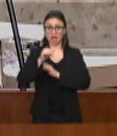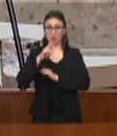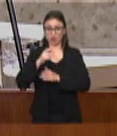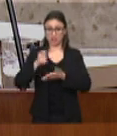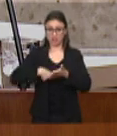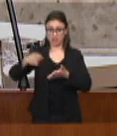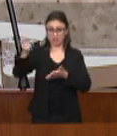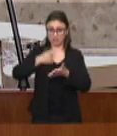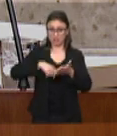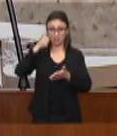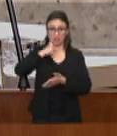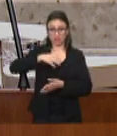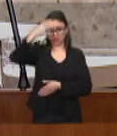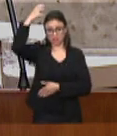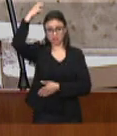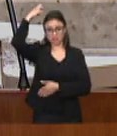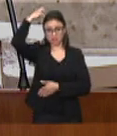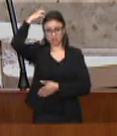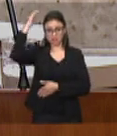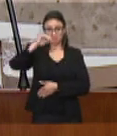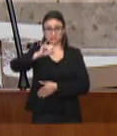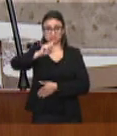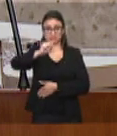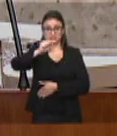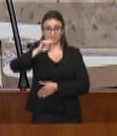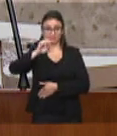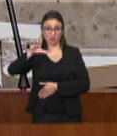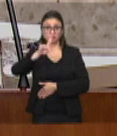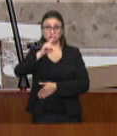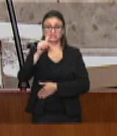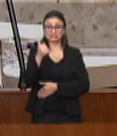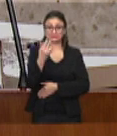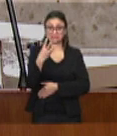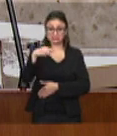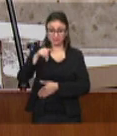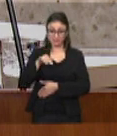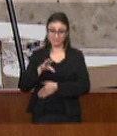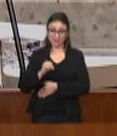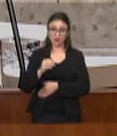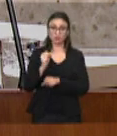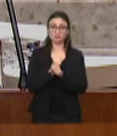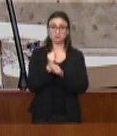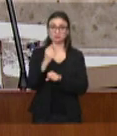assinada pela princesa Isabel no dia 13 de maio de